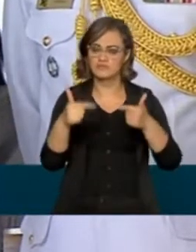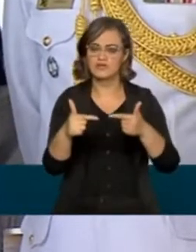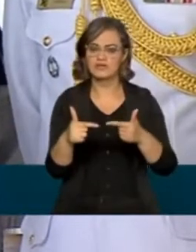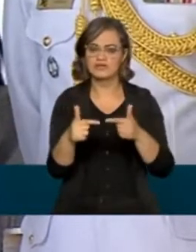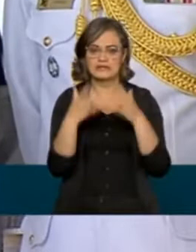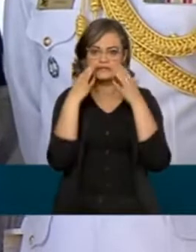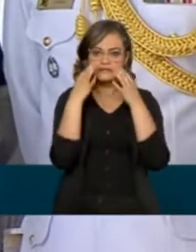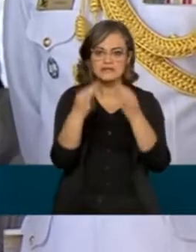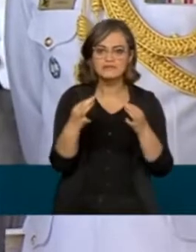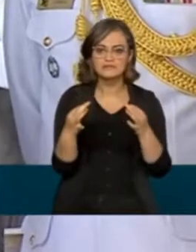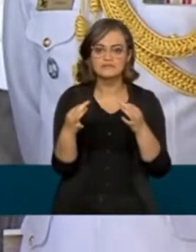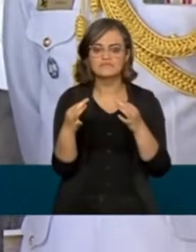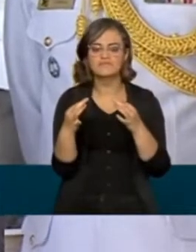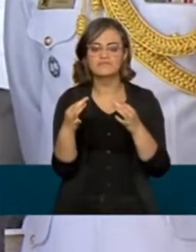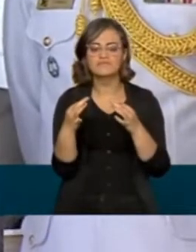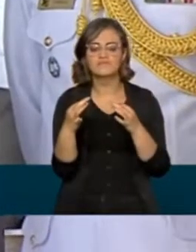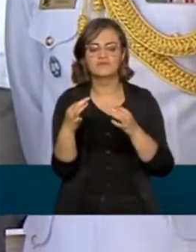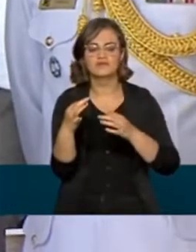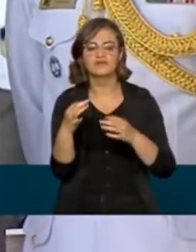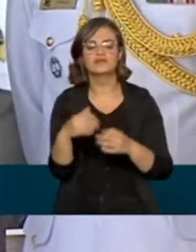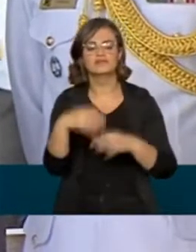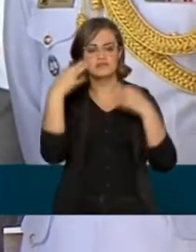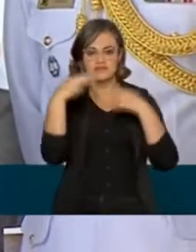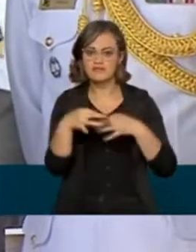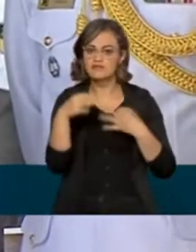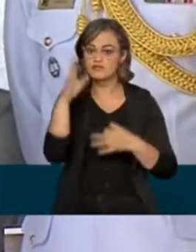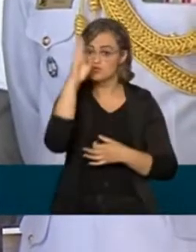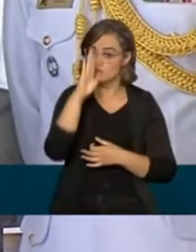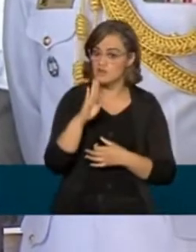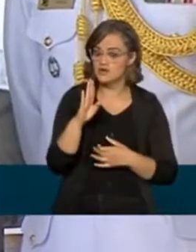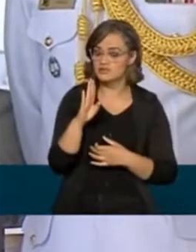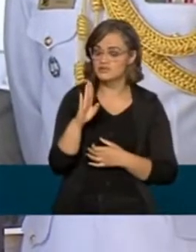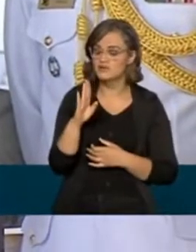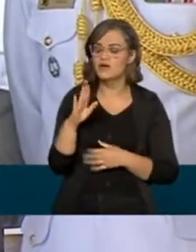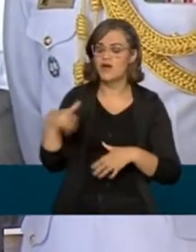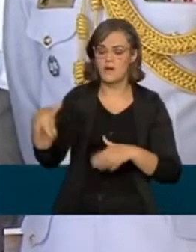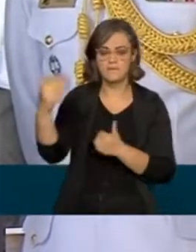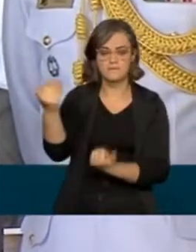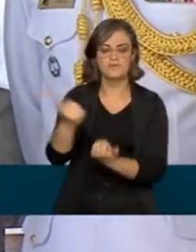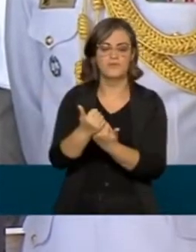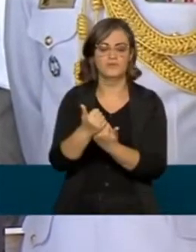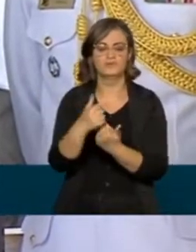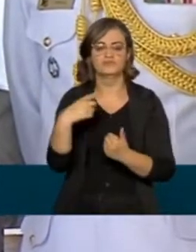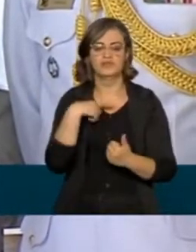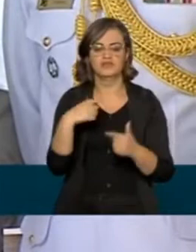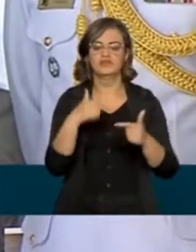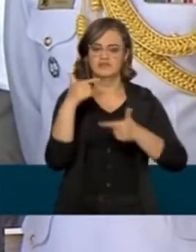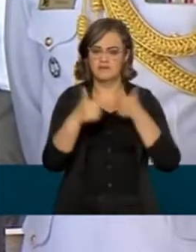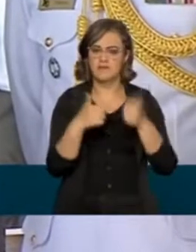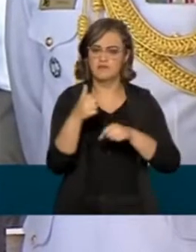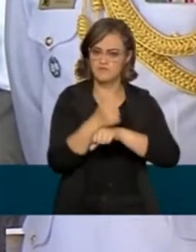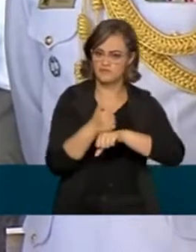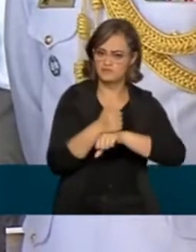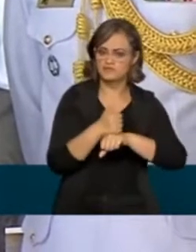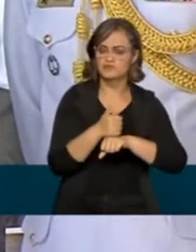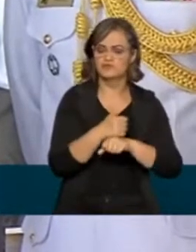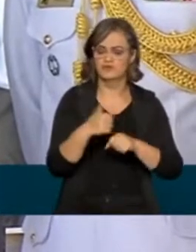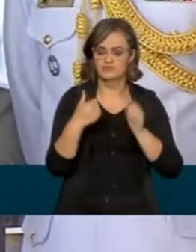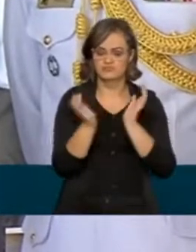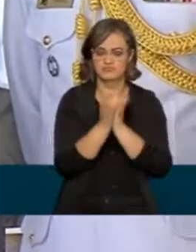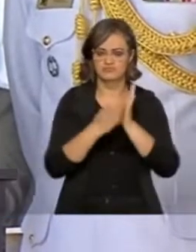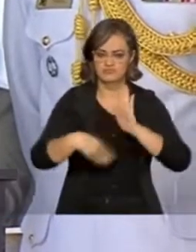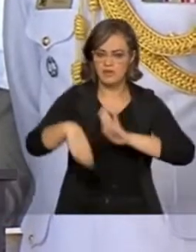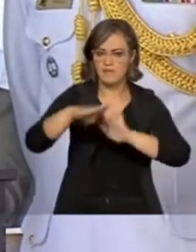silentes e atentos, com certeza que o Brasil contará com o apoio e com o trabalho profissional de suas Forças